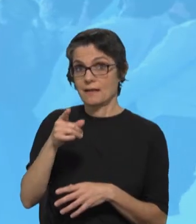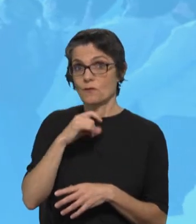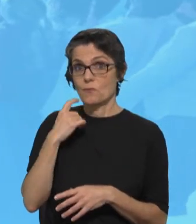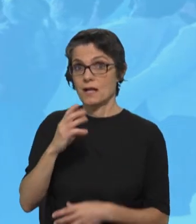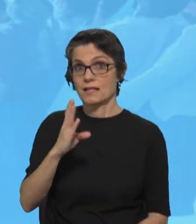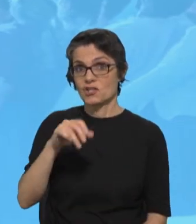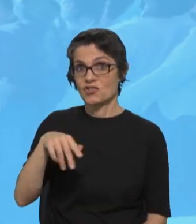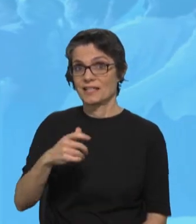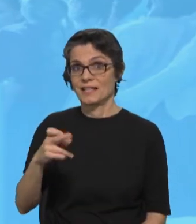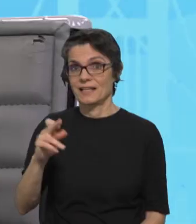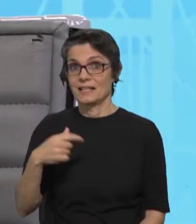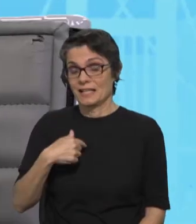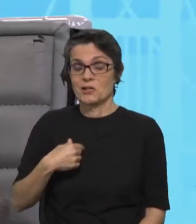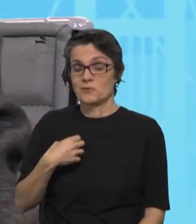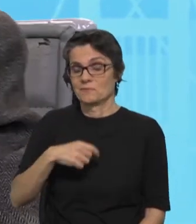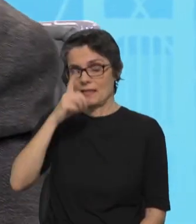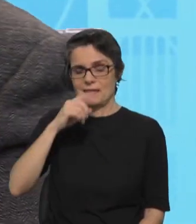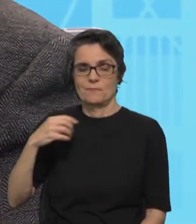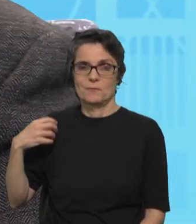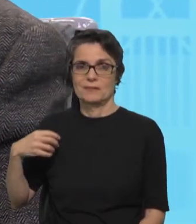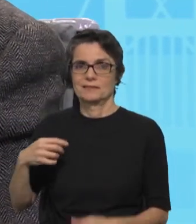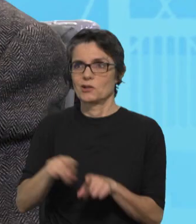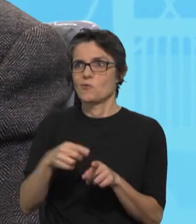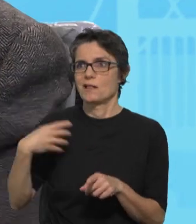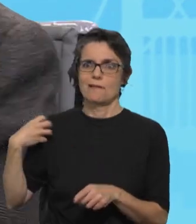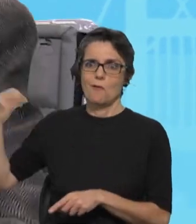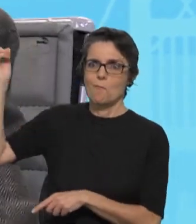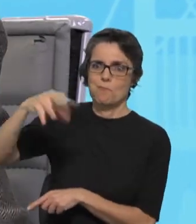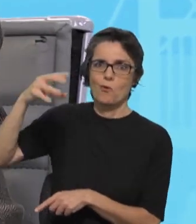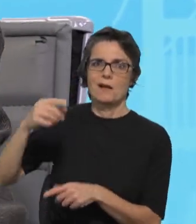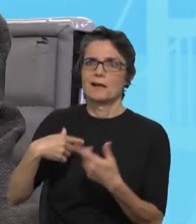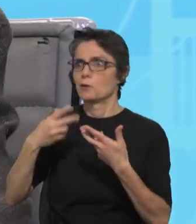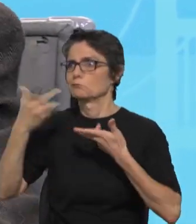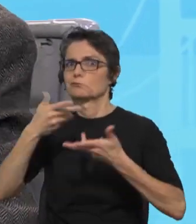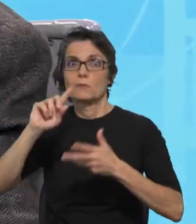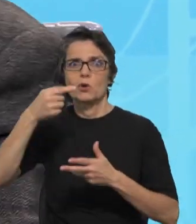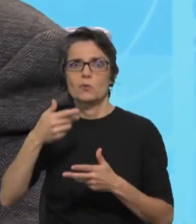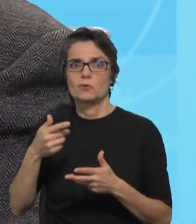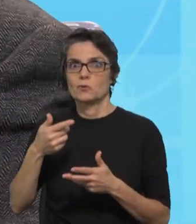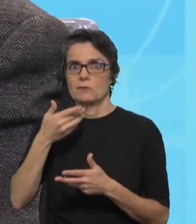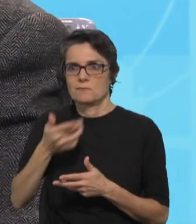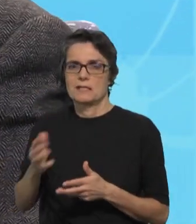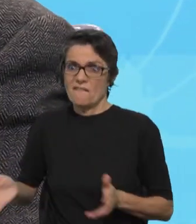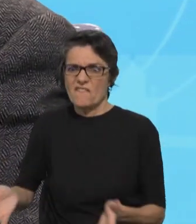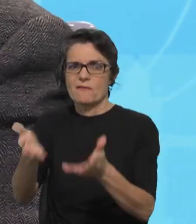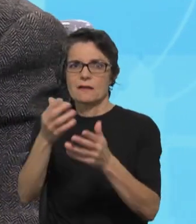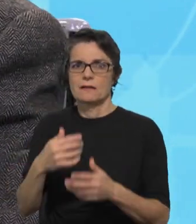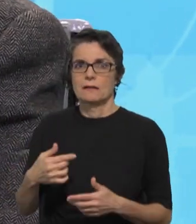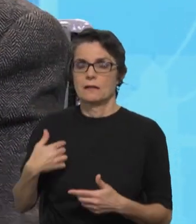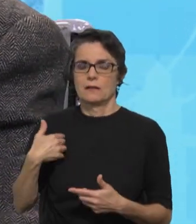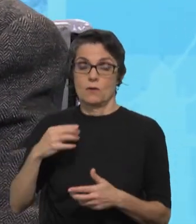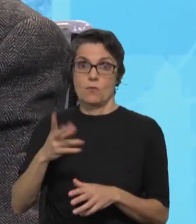Eu fui atirado, porque outros mais experientes... Fala. Bom, saí de